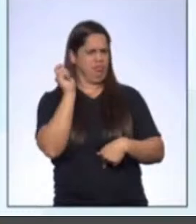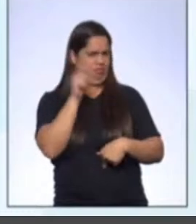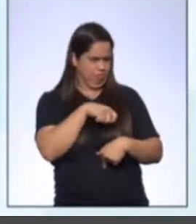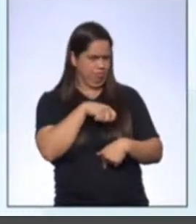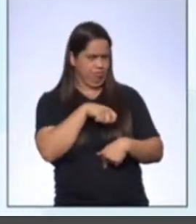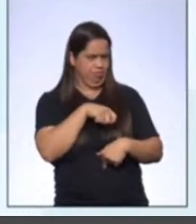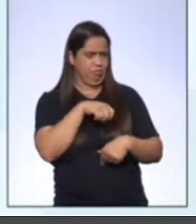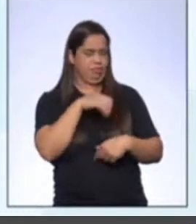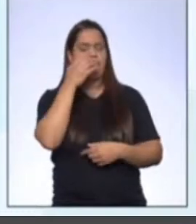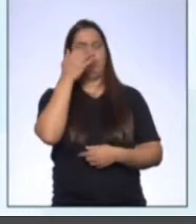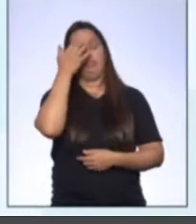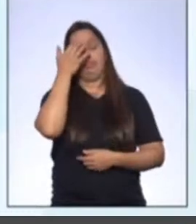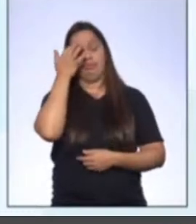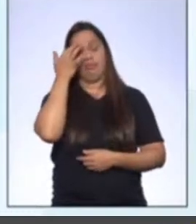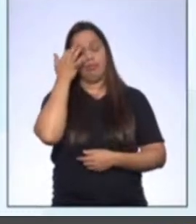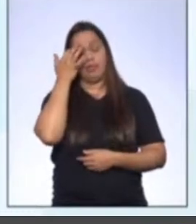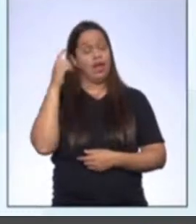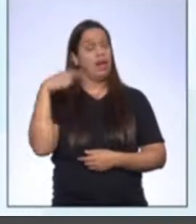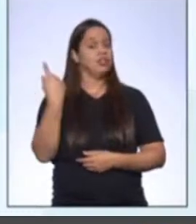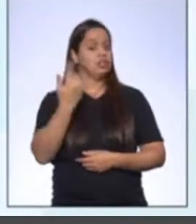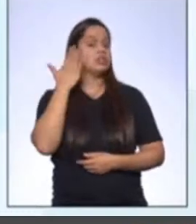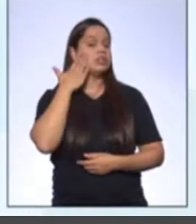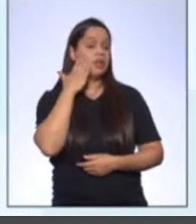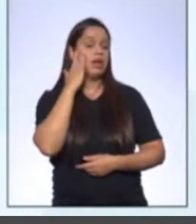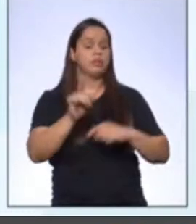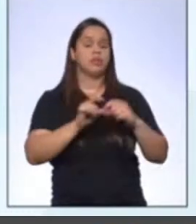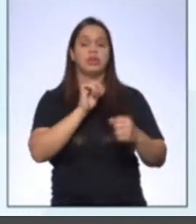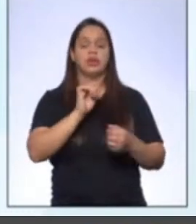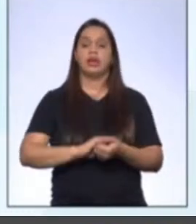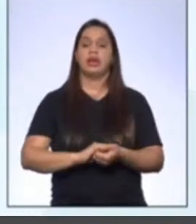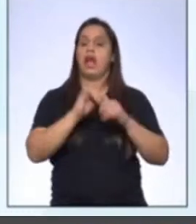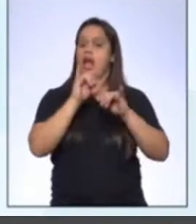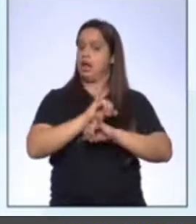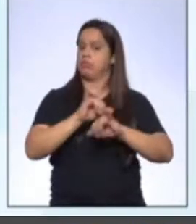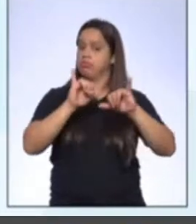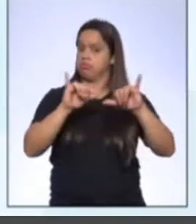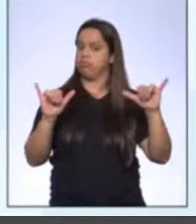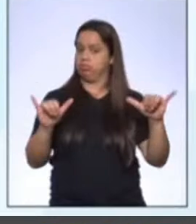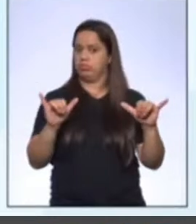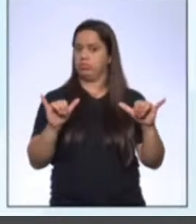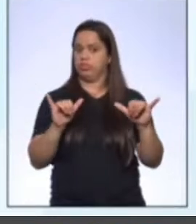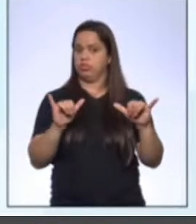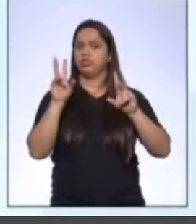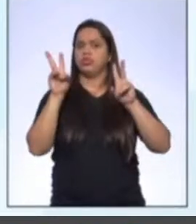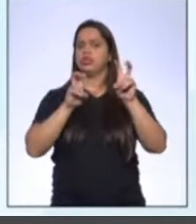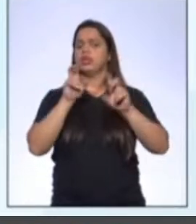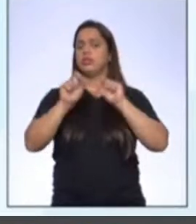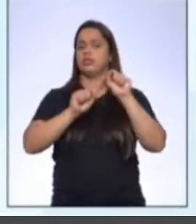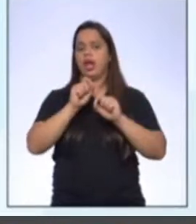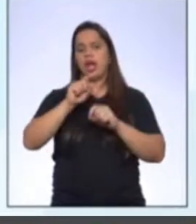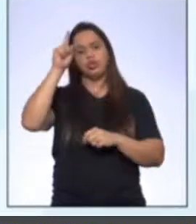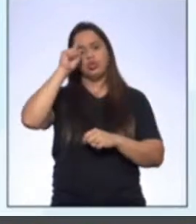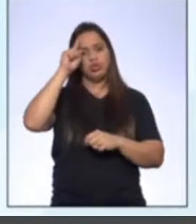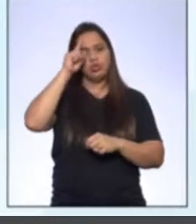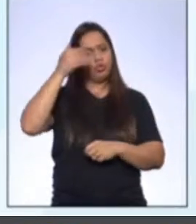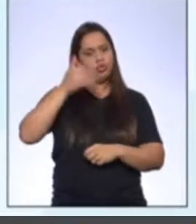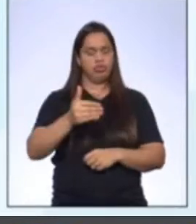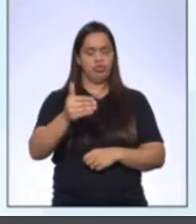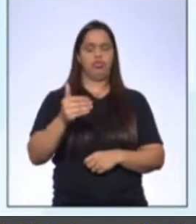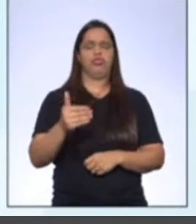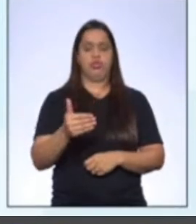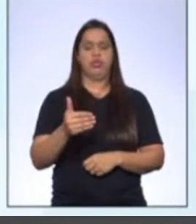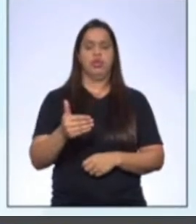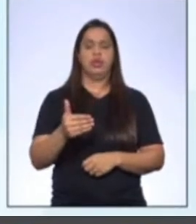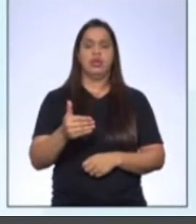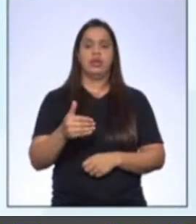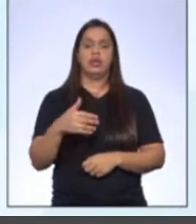isso? A gente sabe que a notícia trata do quê? Do dia a dia,